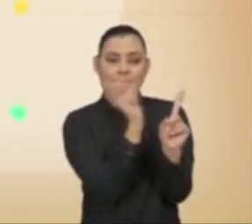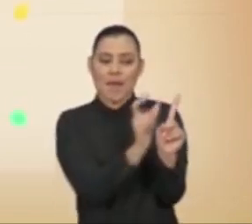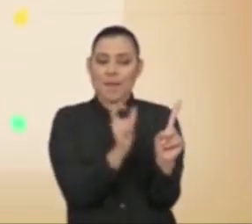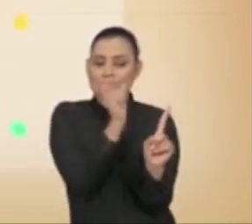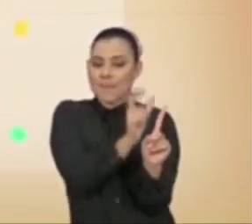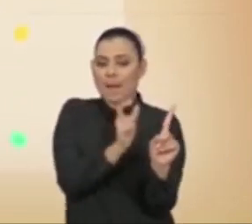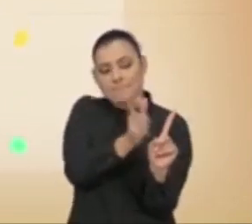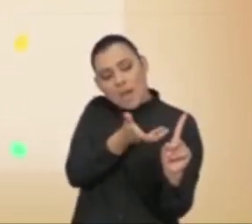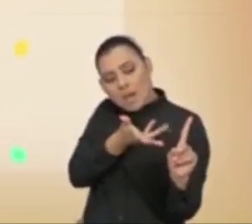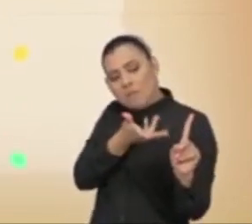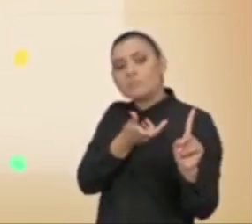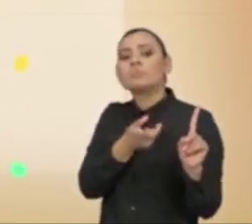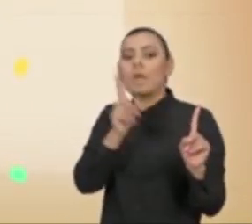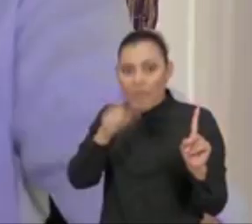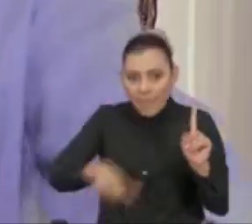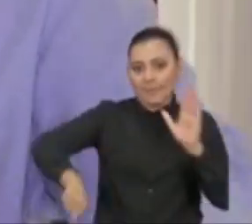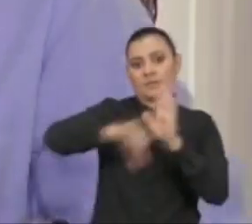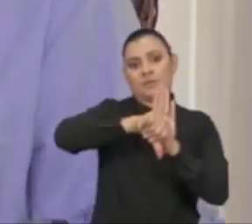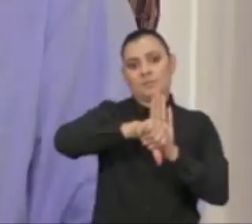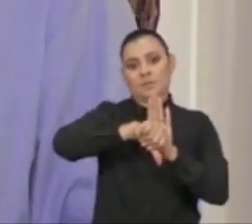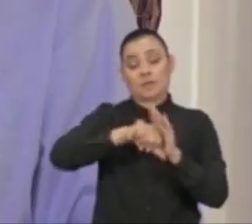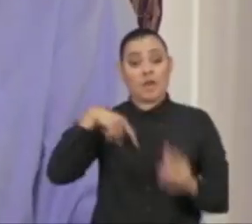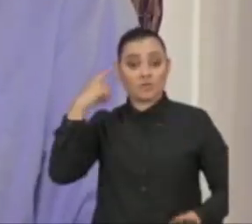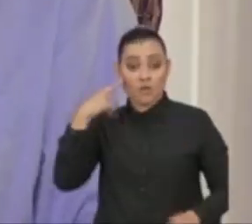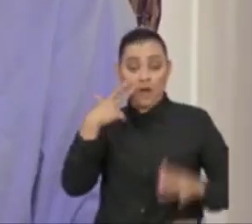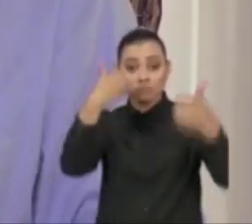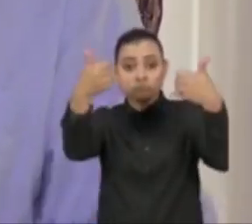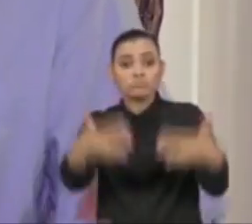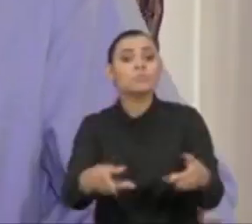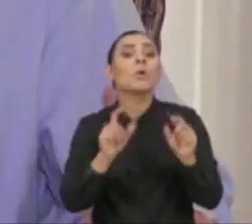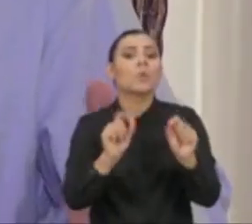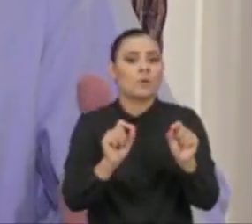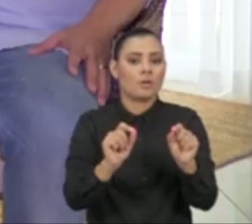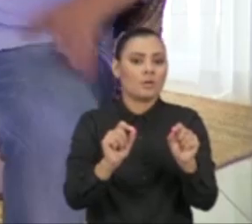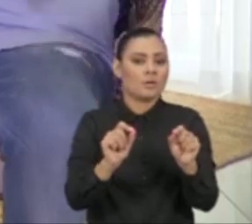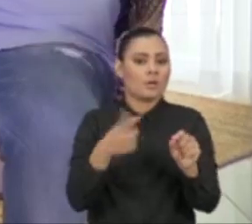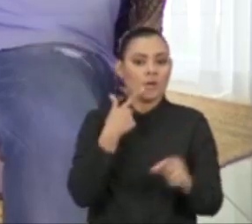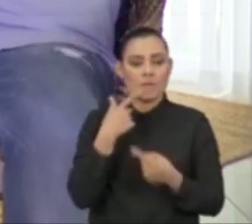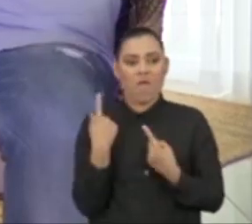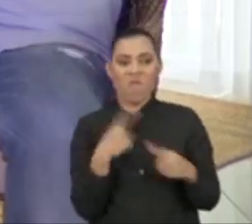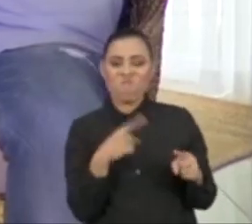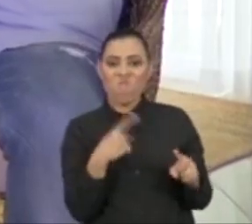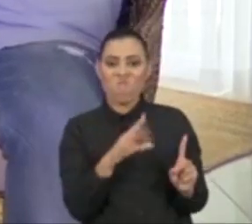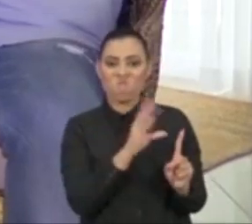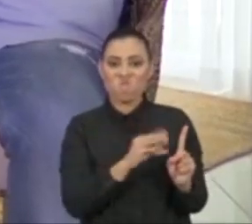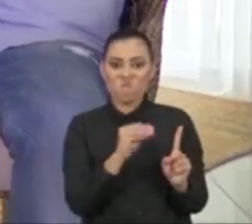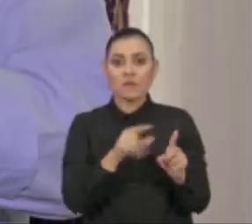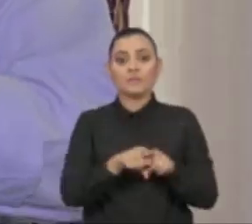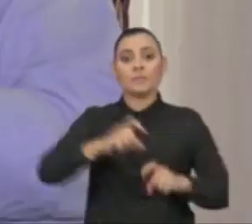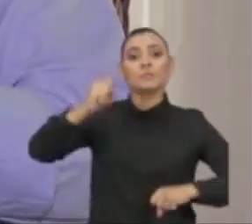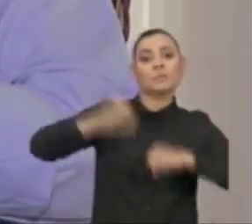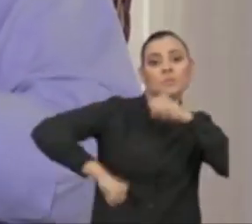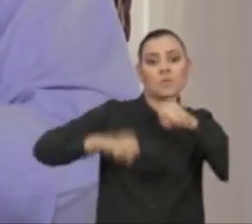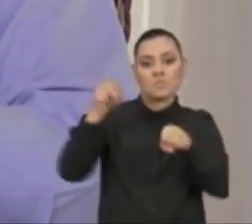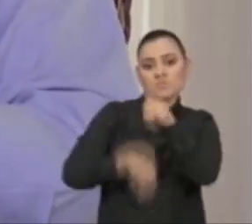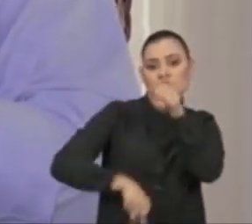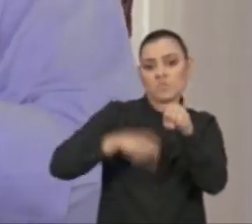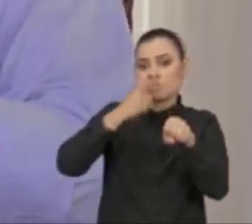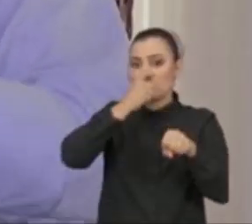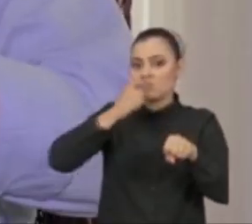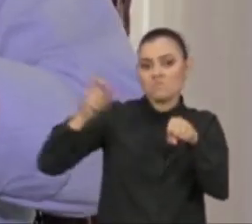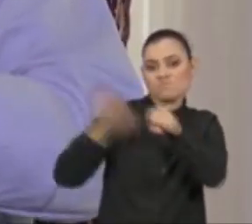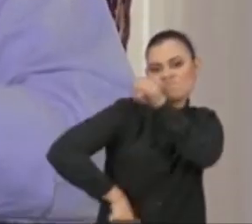sexuais são alguns exemplos. Esse advogado explica a diferença entre importunação sexual e estupro. Se o indivíduo